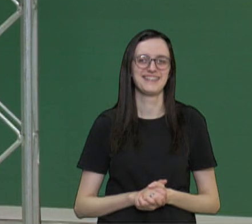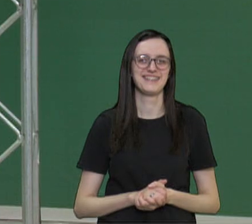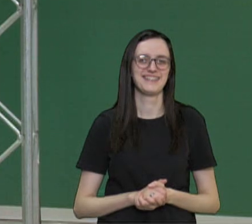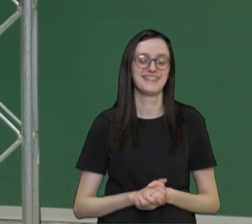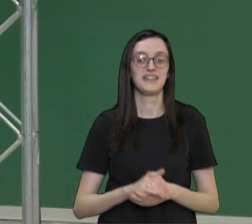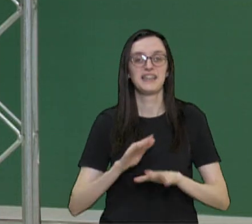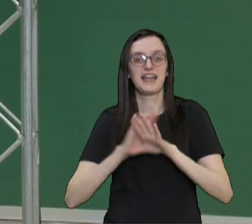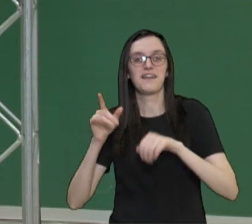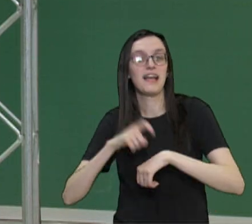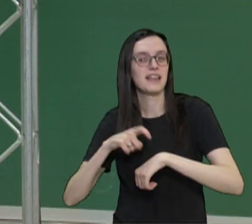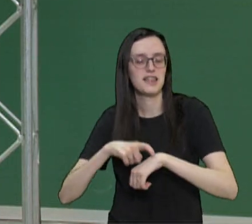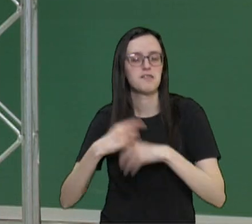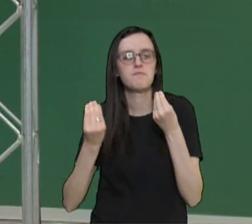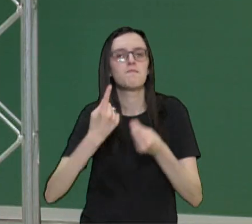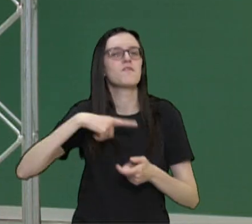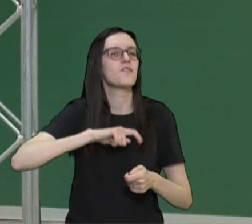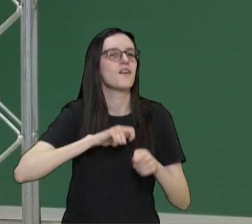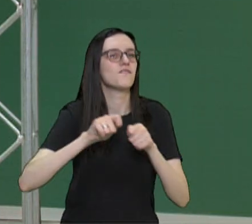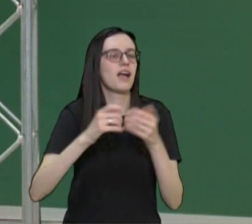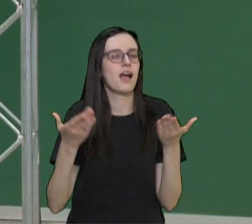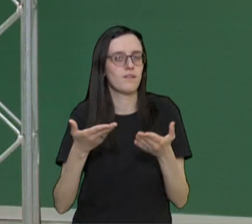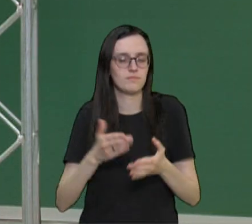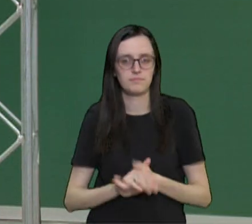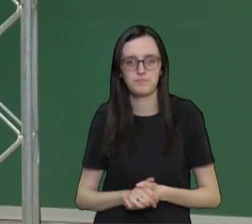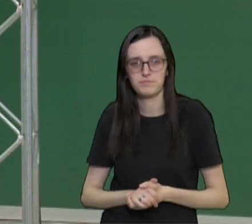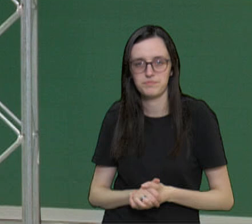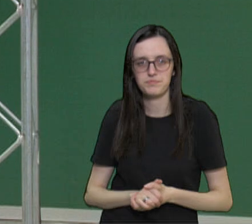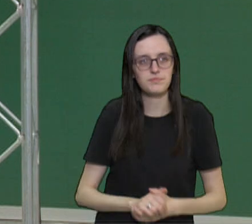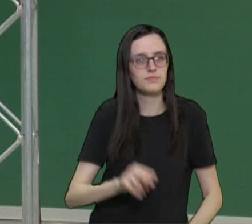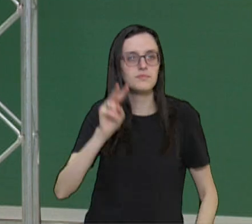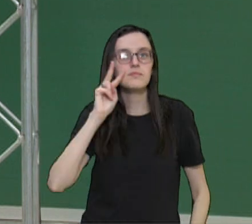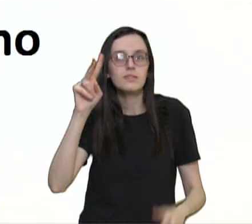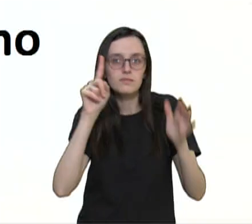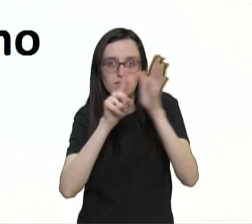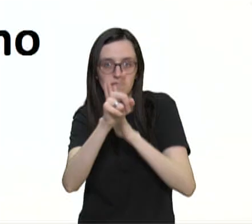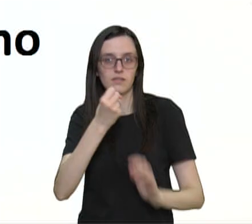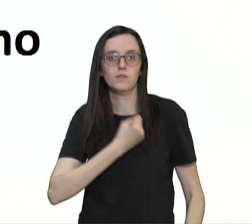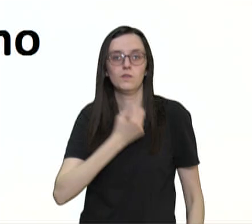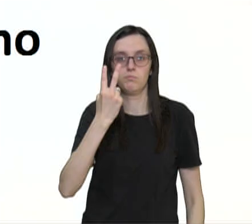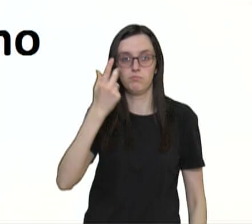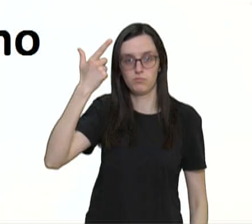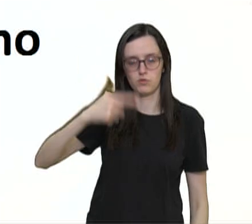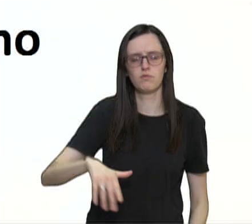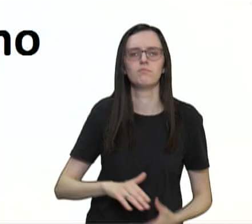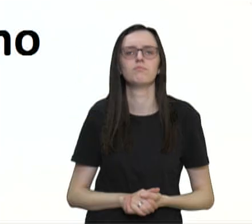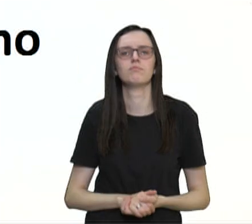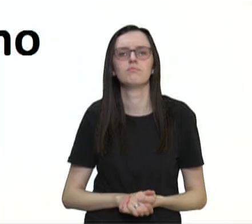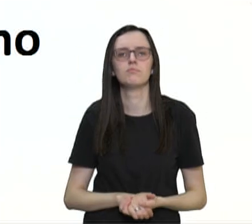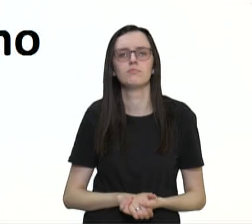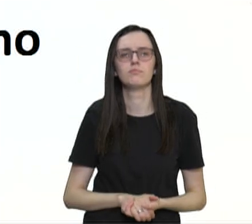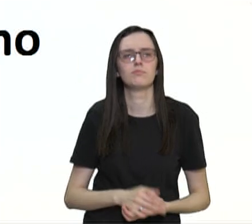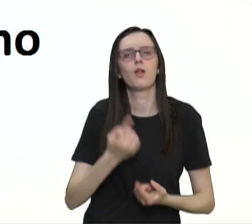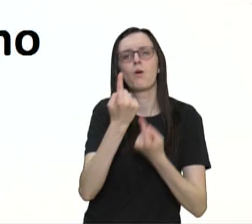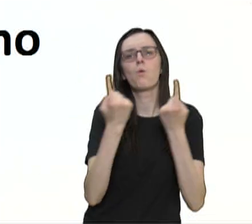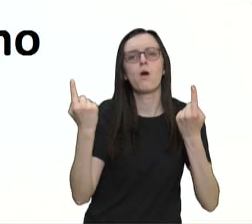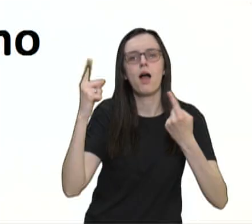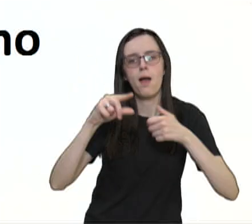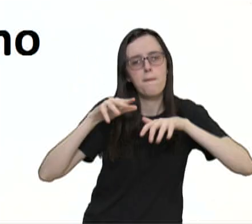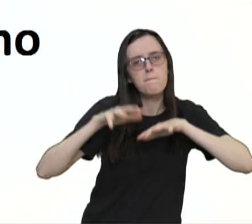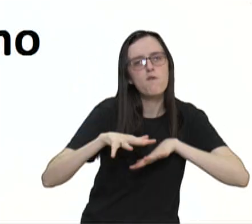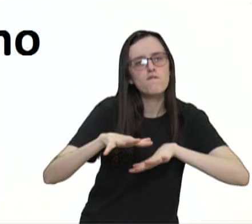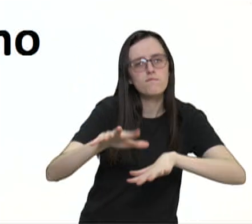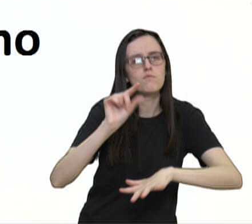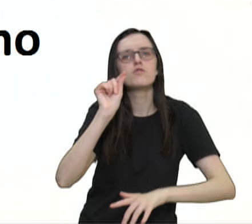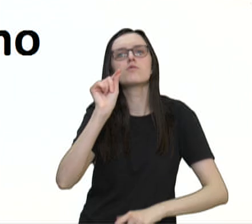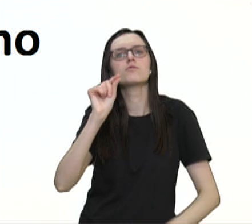Acabou o tempo. Vamos ver agora? Ler a pergunta de novo, tá, pessoal? Quais dos movimentos a